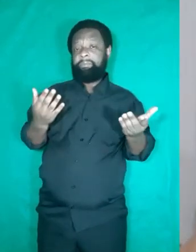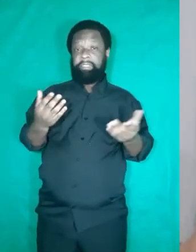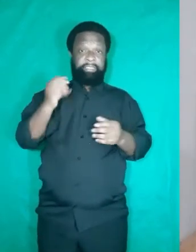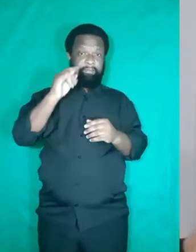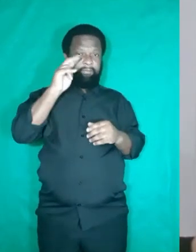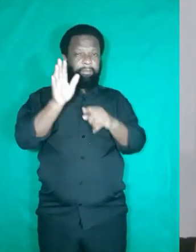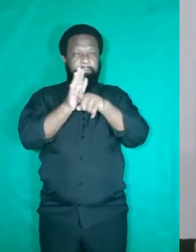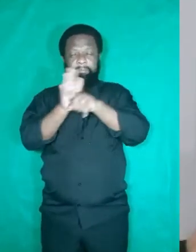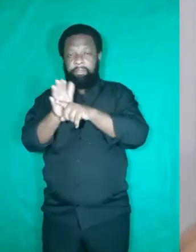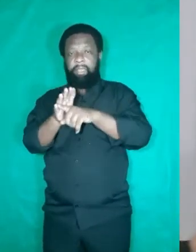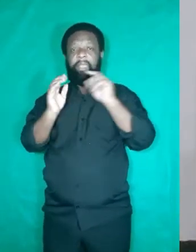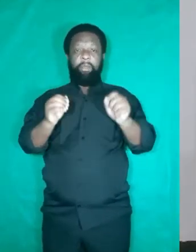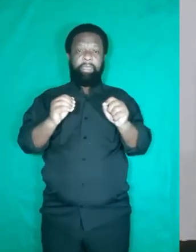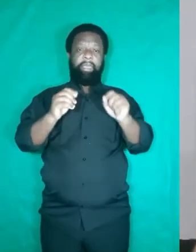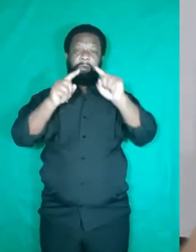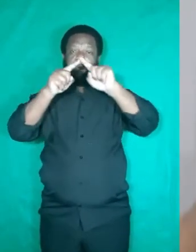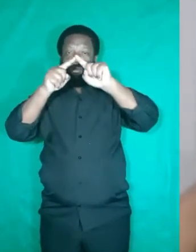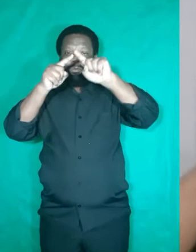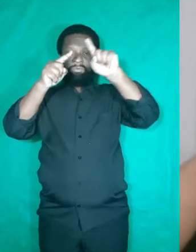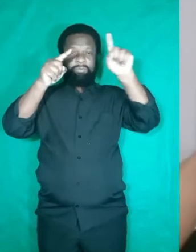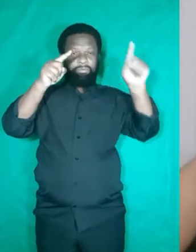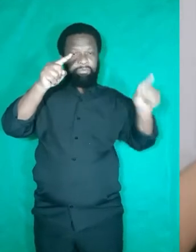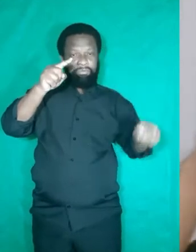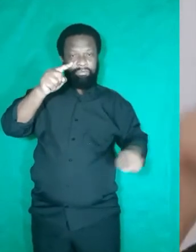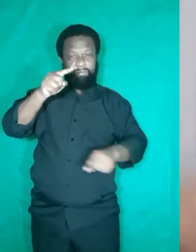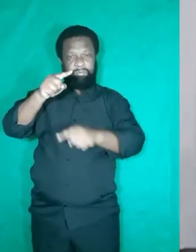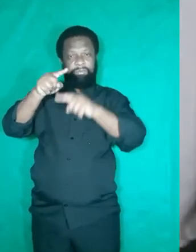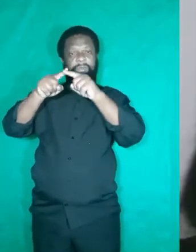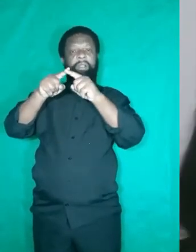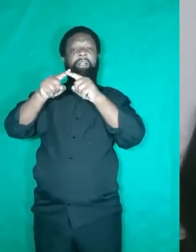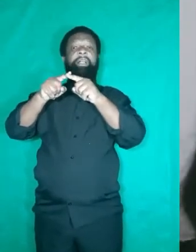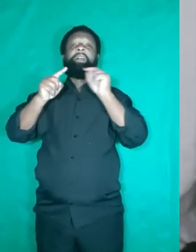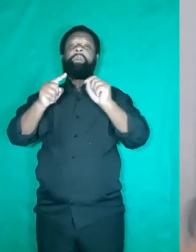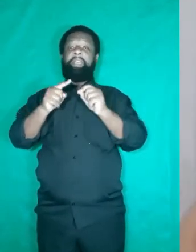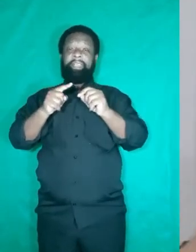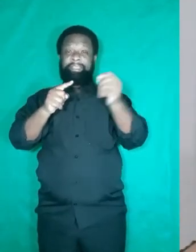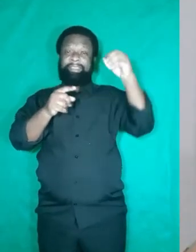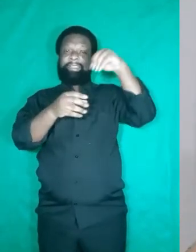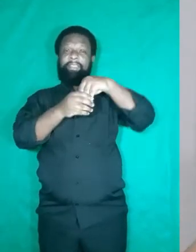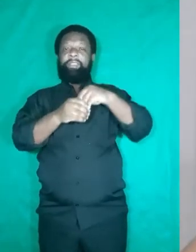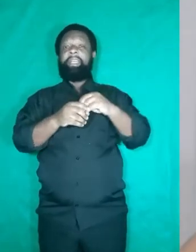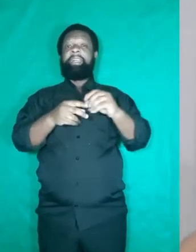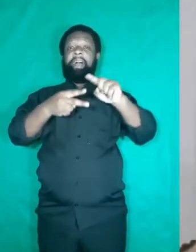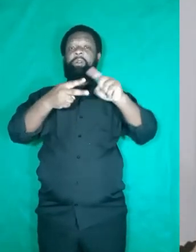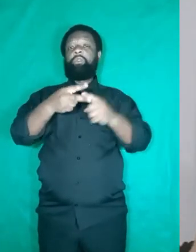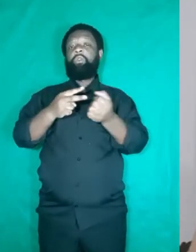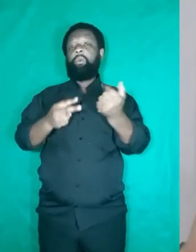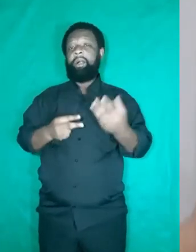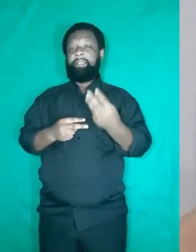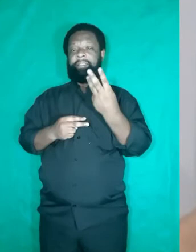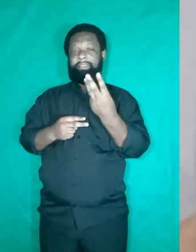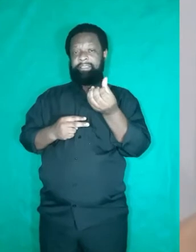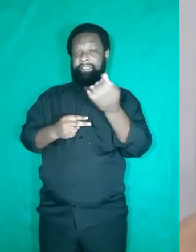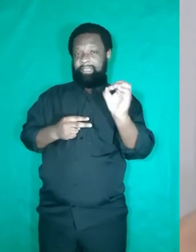vocês observarem que isso aqui é uma circunferência, a circunferência tem 360 graus, e aqui a gente tem uma divisão